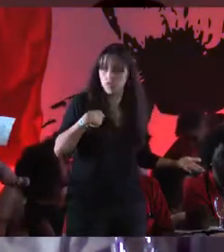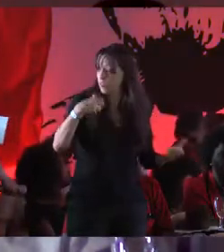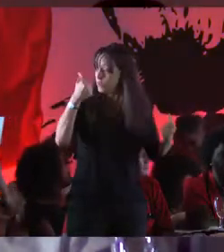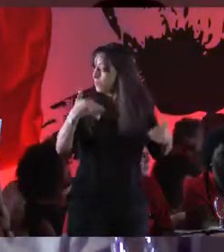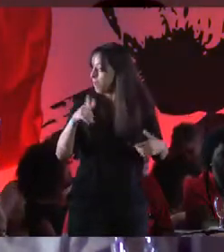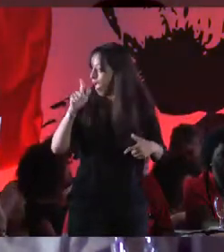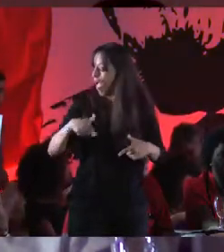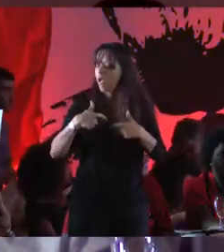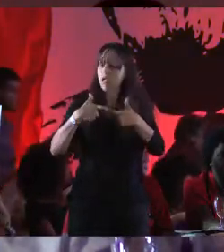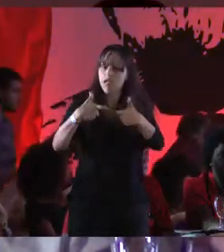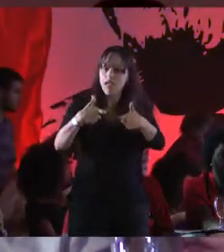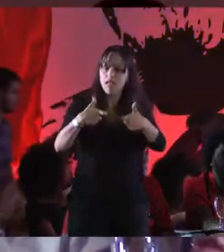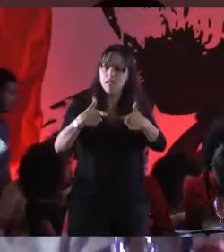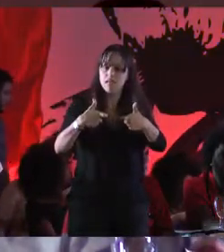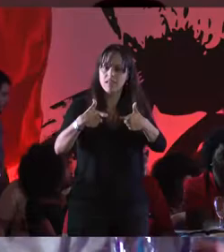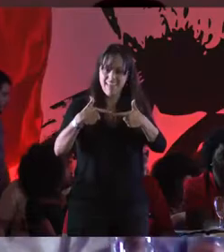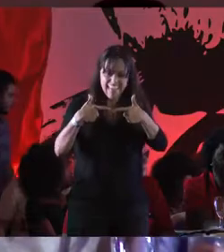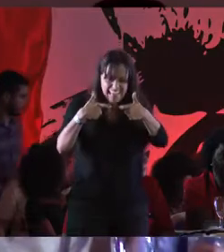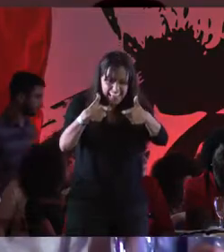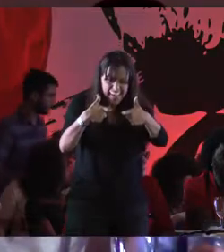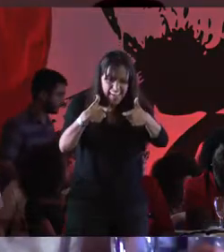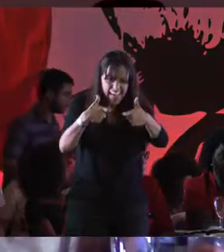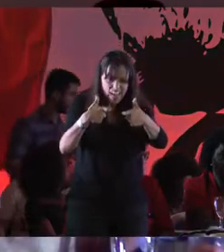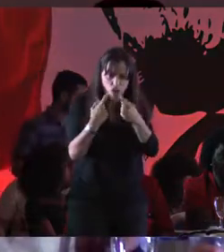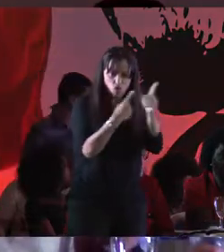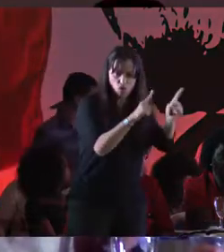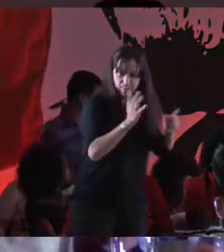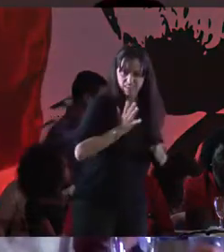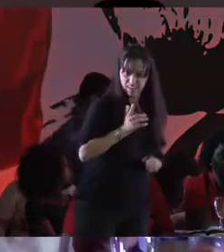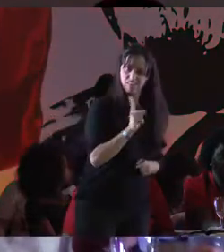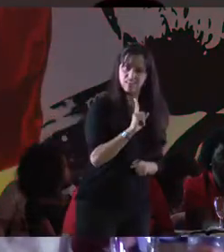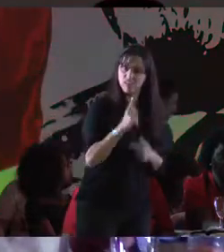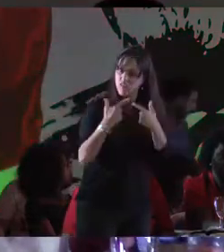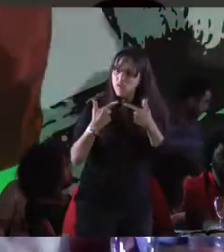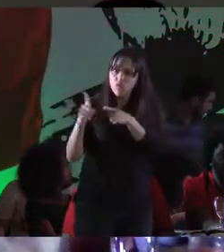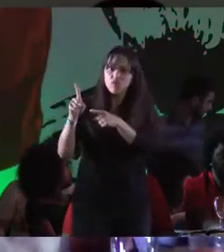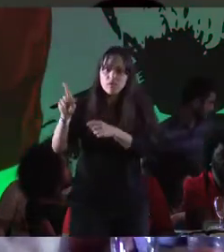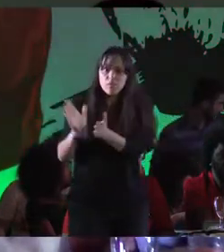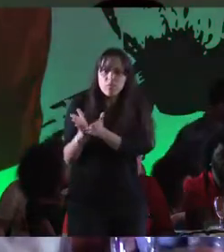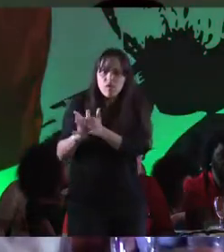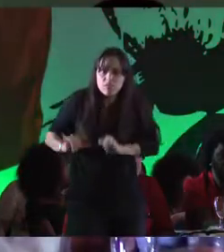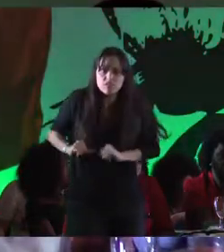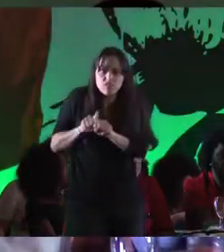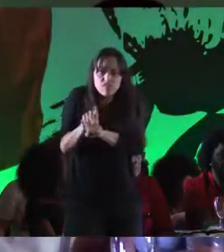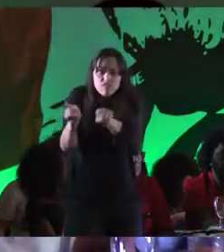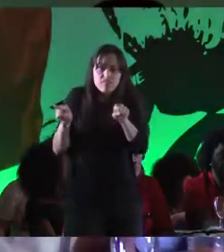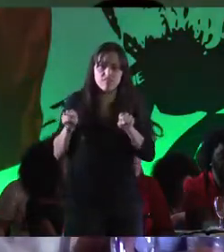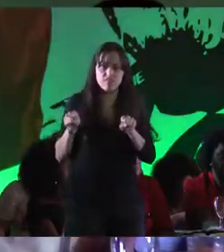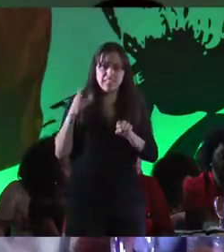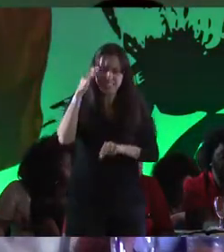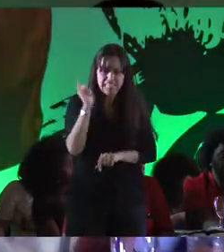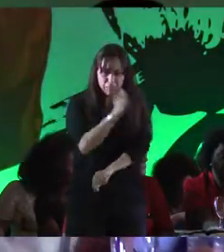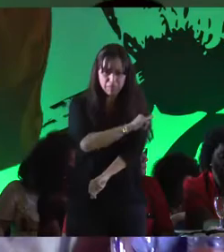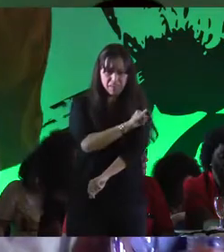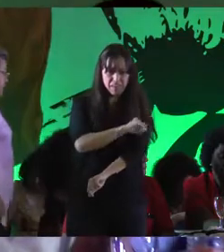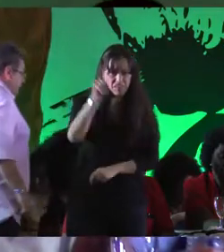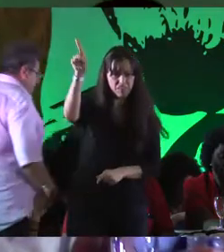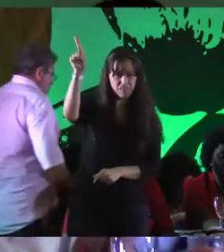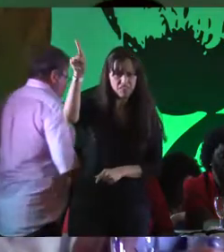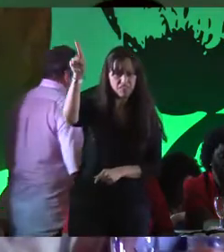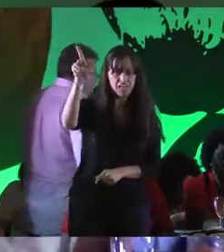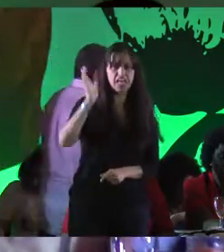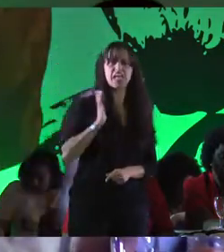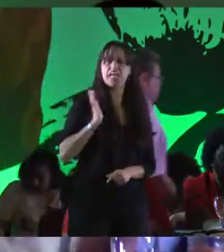guerra contra os pobres. Todo mundo sabe, no Rio de Janeiro e em São Paulo, que nos bairros ricos se